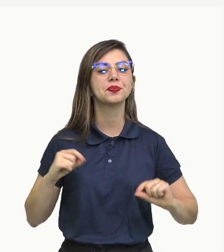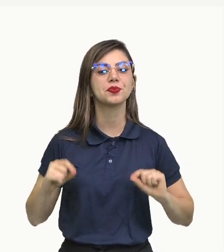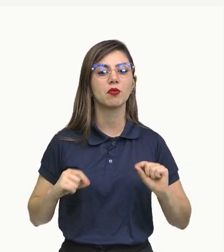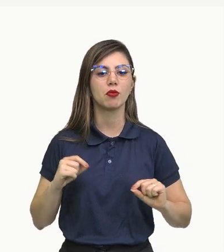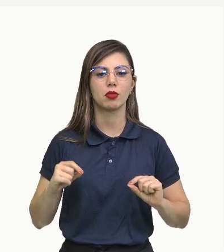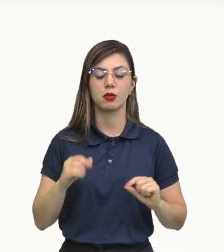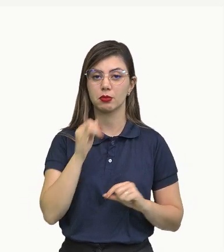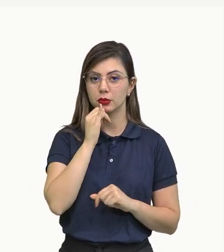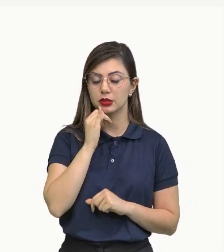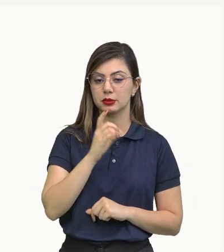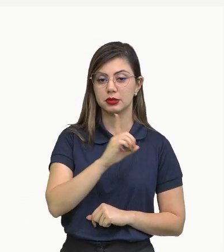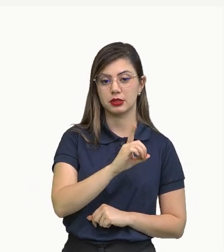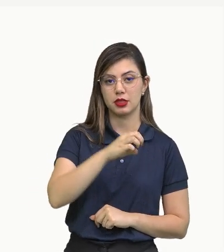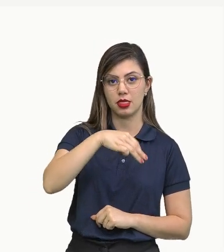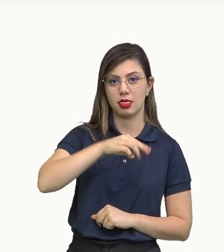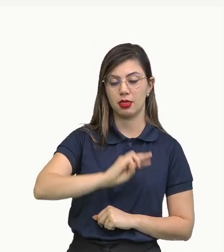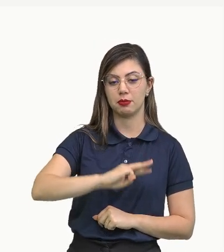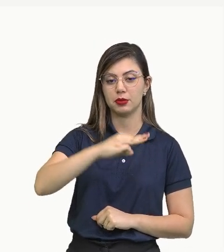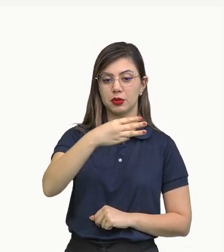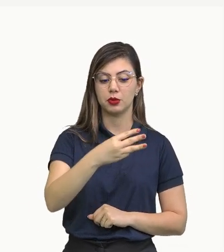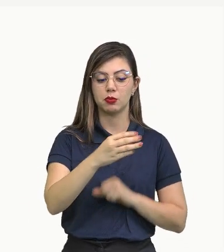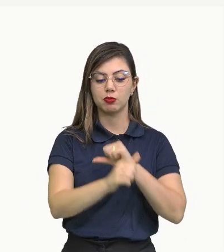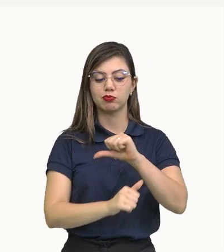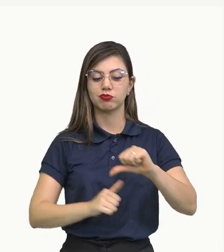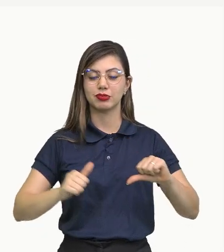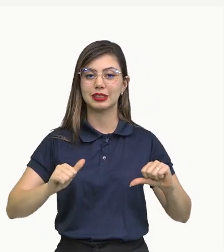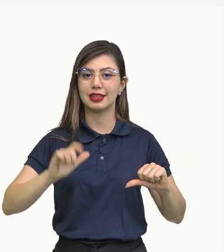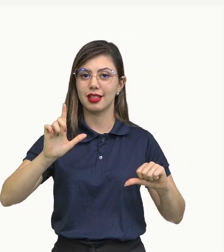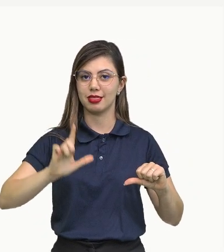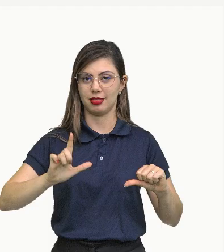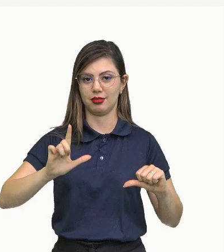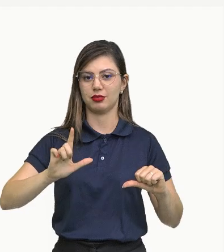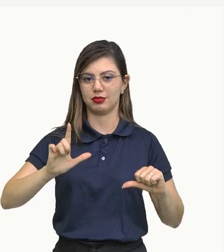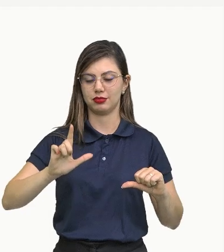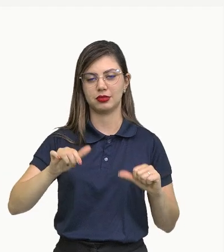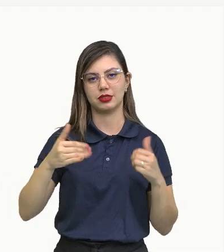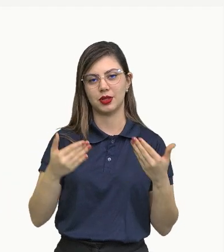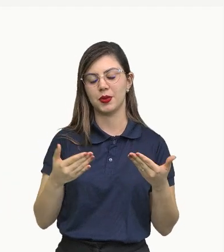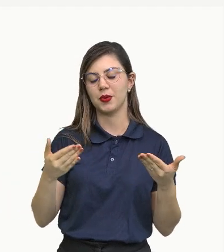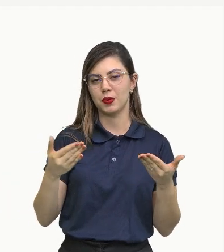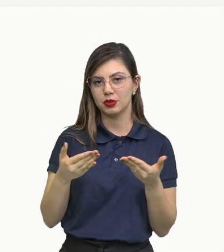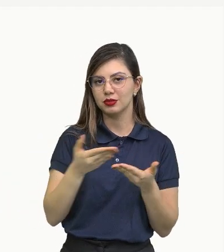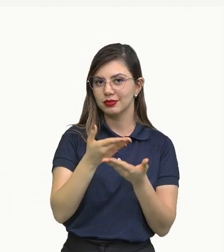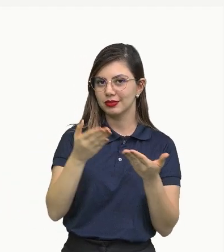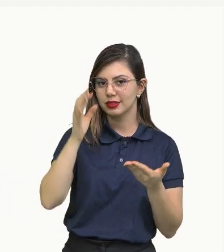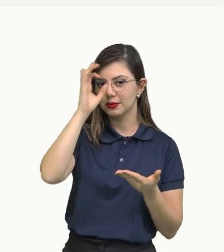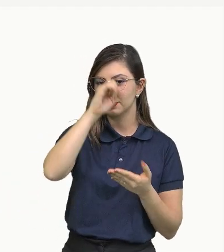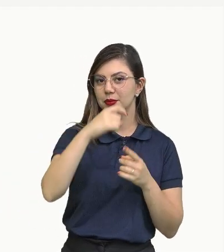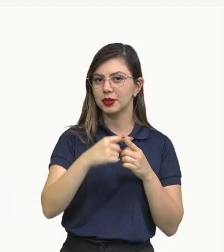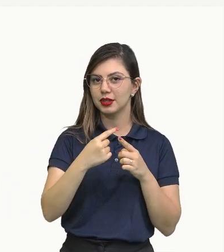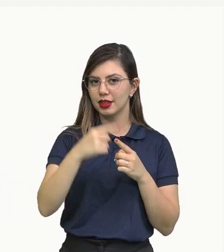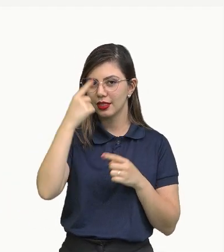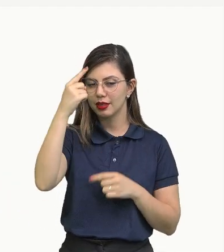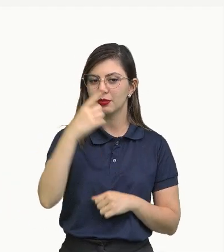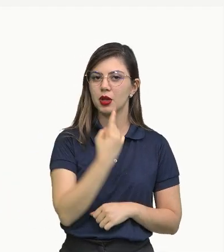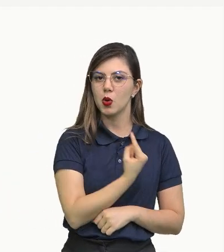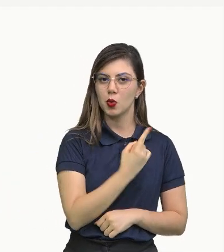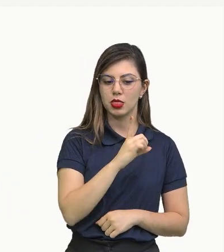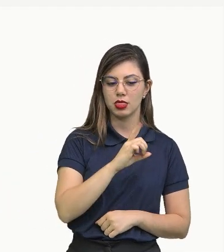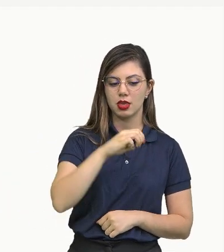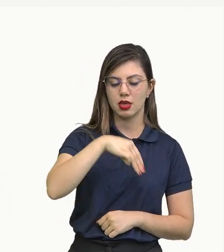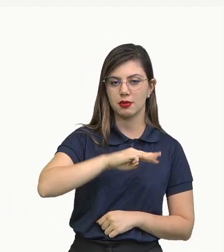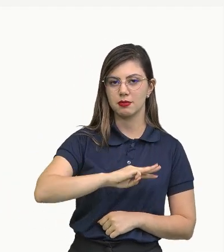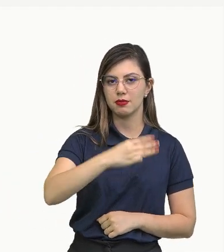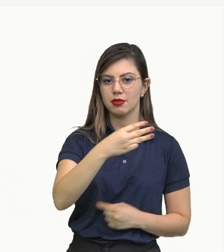esse decímetro cúbico para litro. A partir de hoje não tem mais segredo, porque 1 decímetro cúbico corresponde a